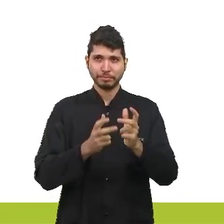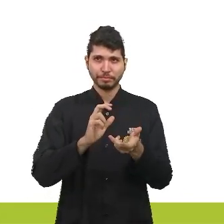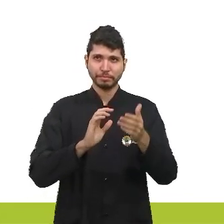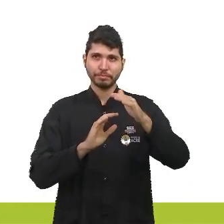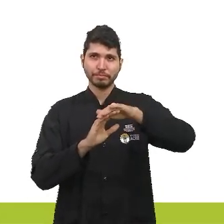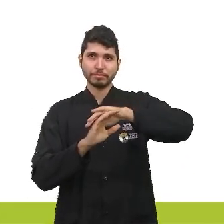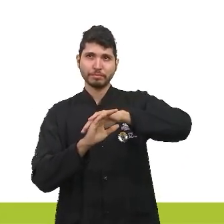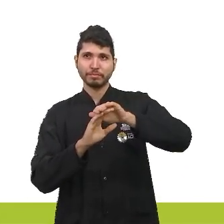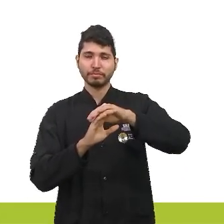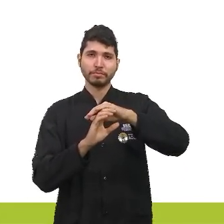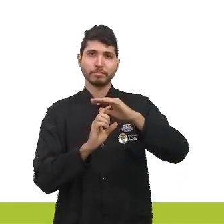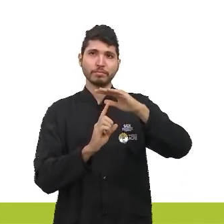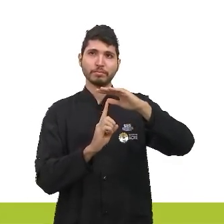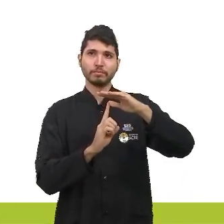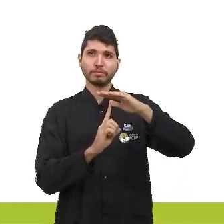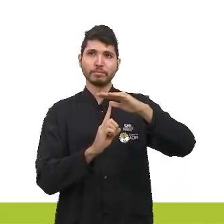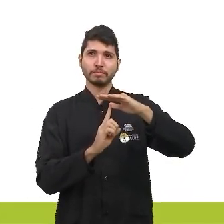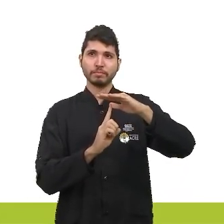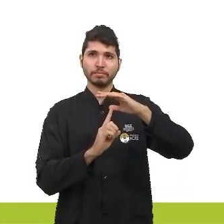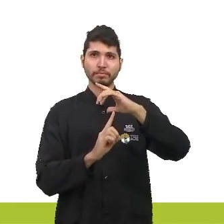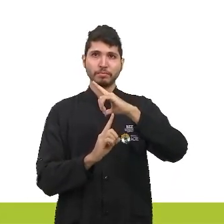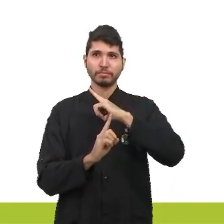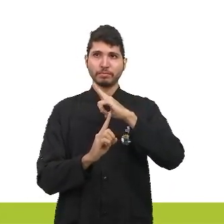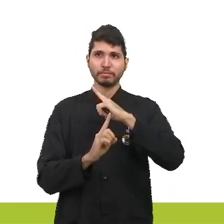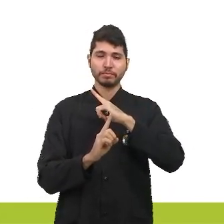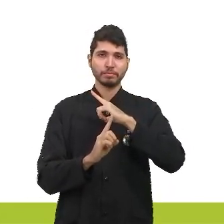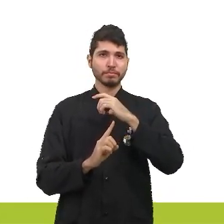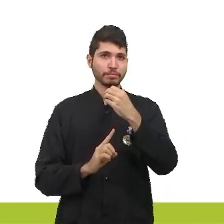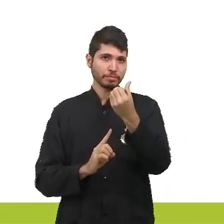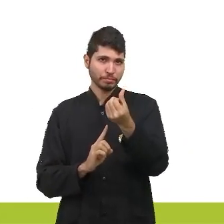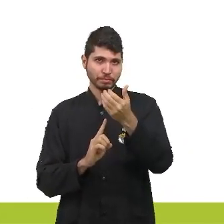convexo tem 6 faces triangulares